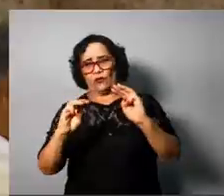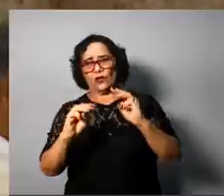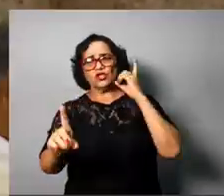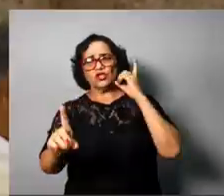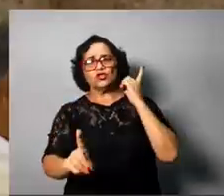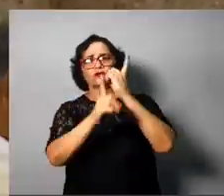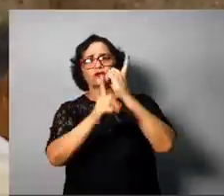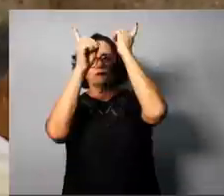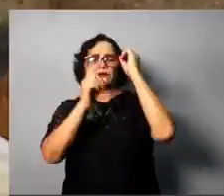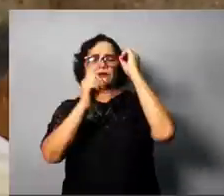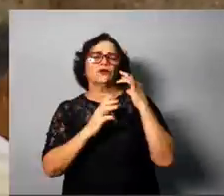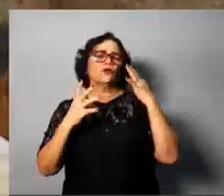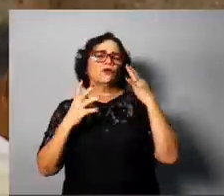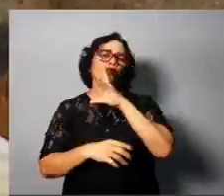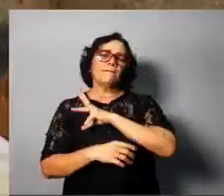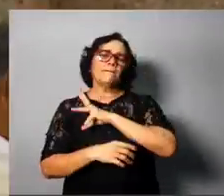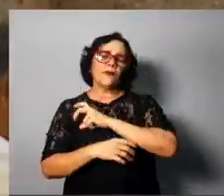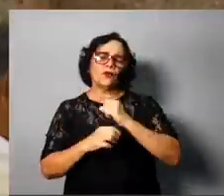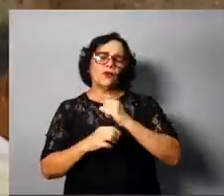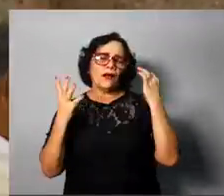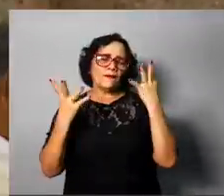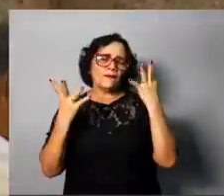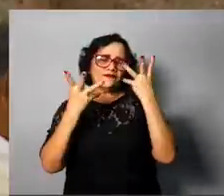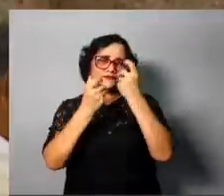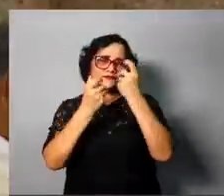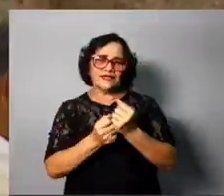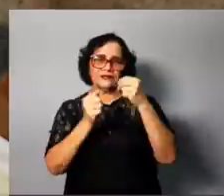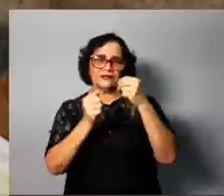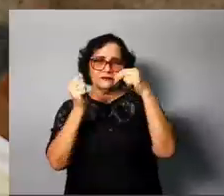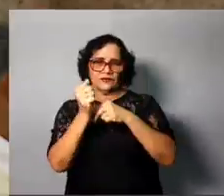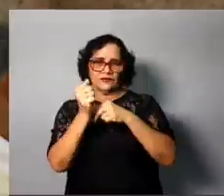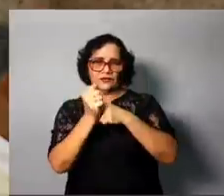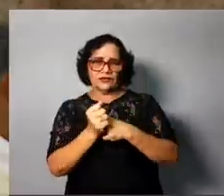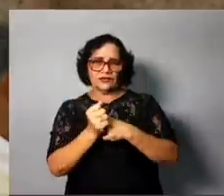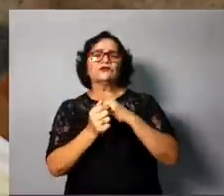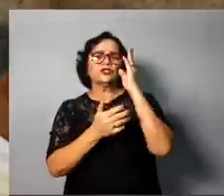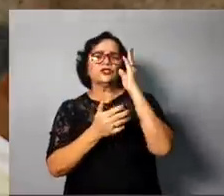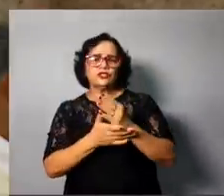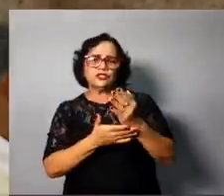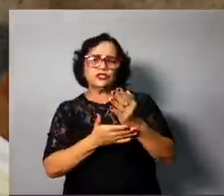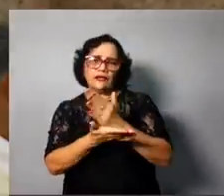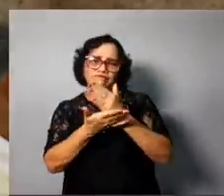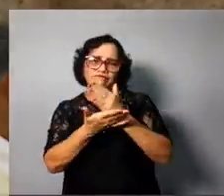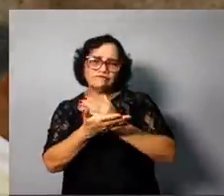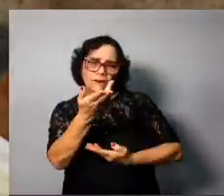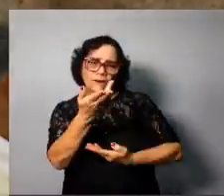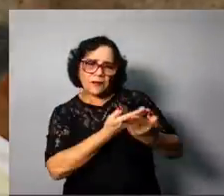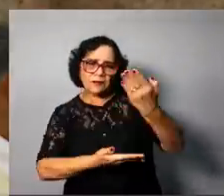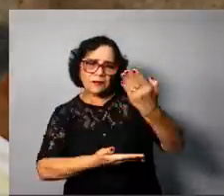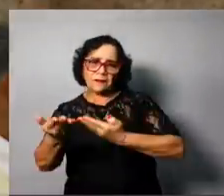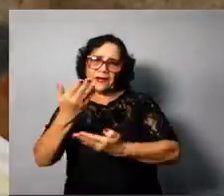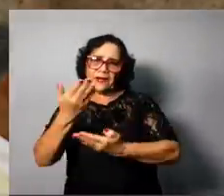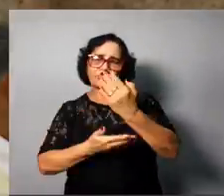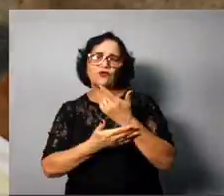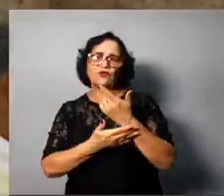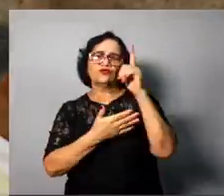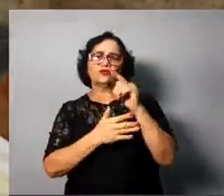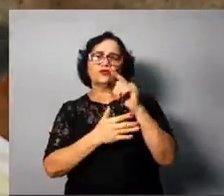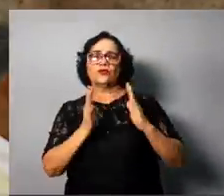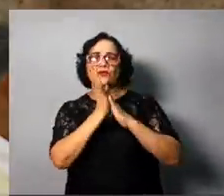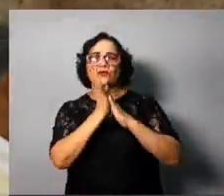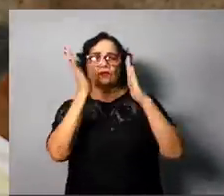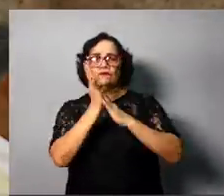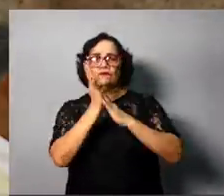deste mistério, comece logo a partilhá-lo com os outros irmãos. Louvado